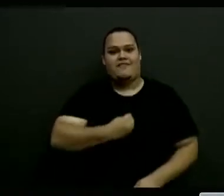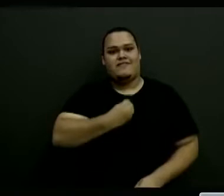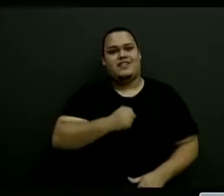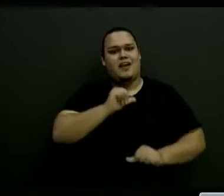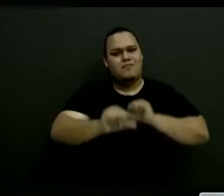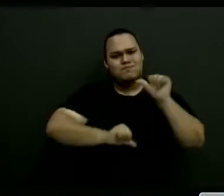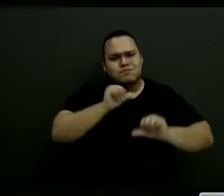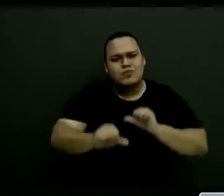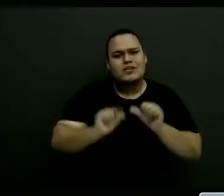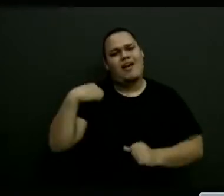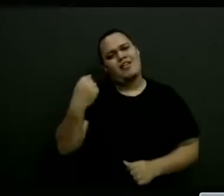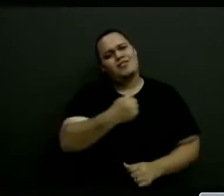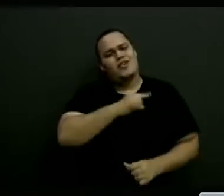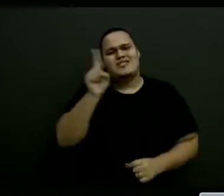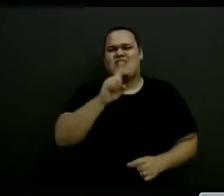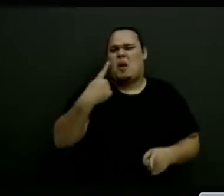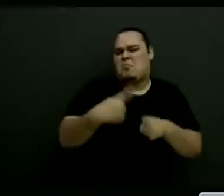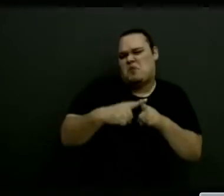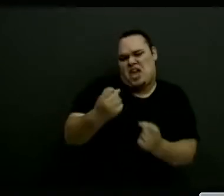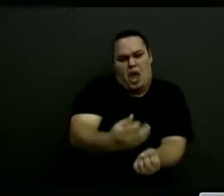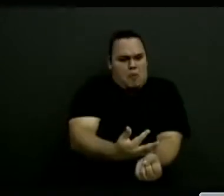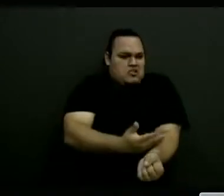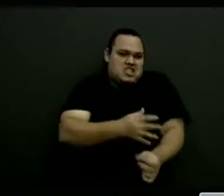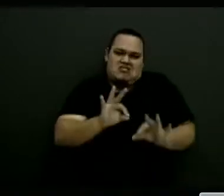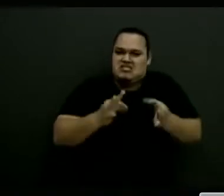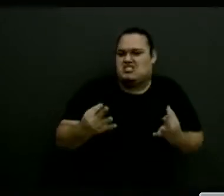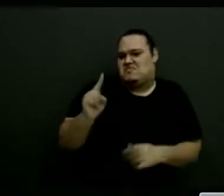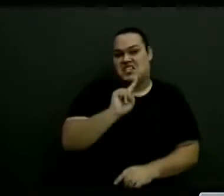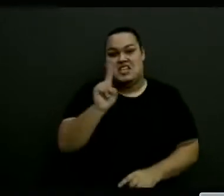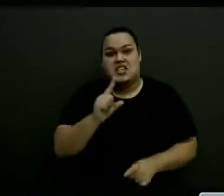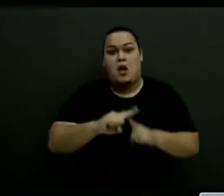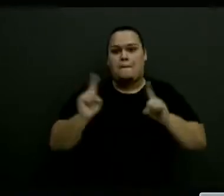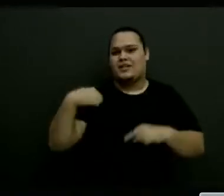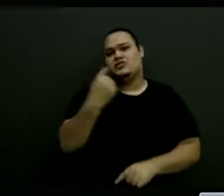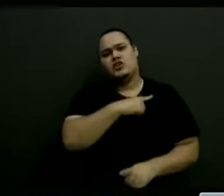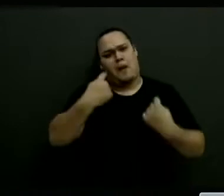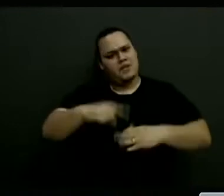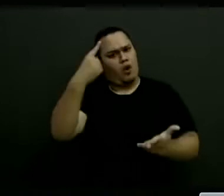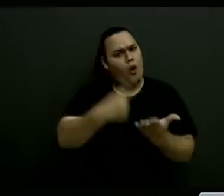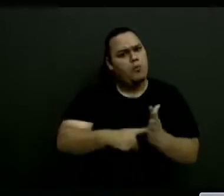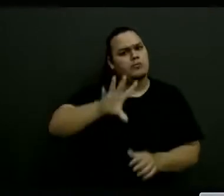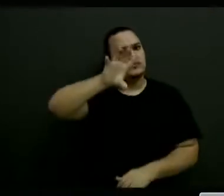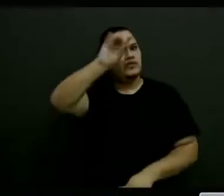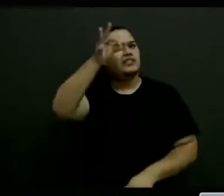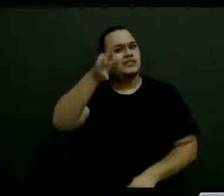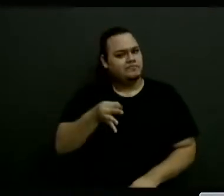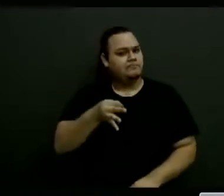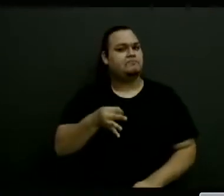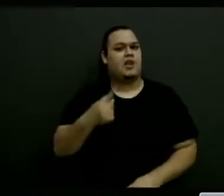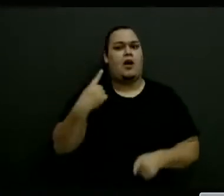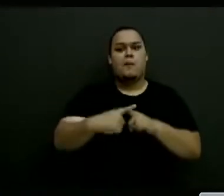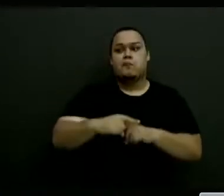Não é a vida de emoções ou essas coisas, não. É uma vida centrada, cheia